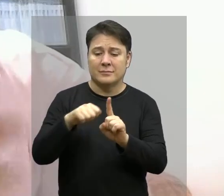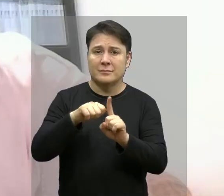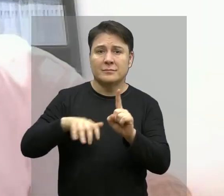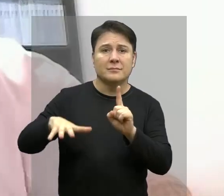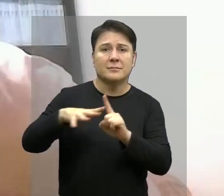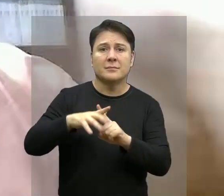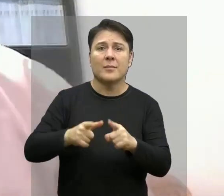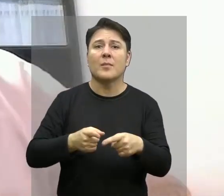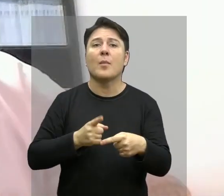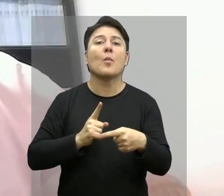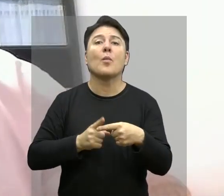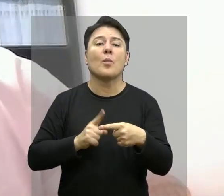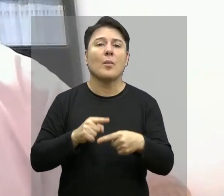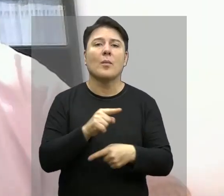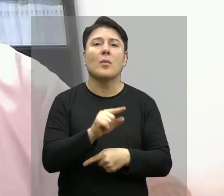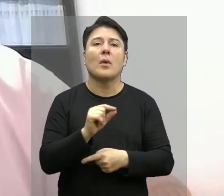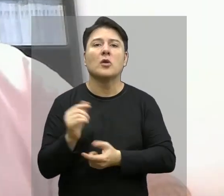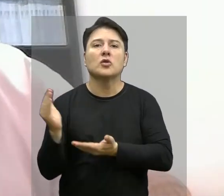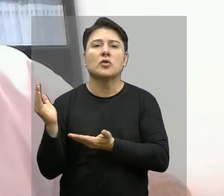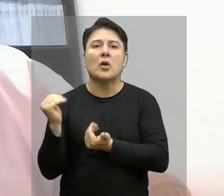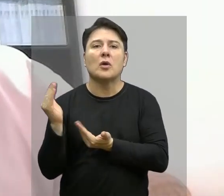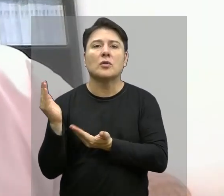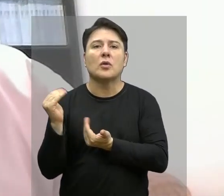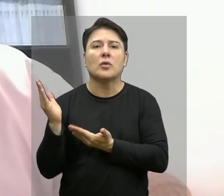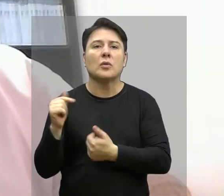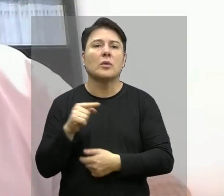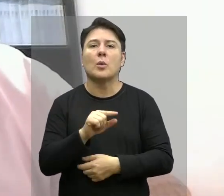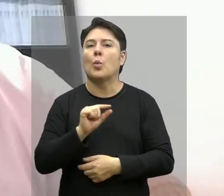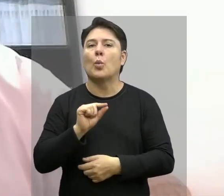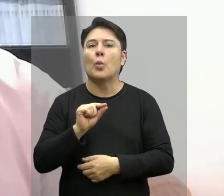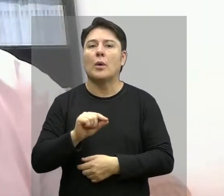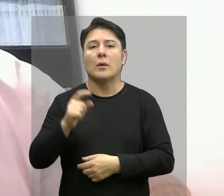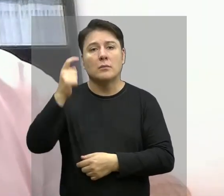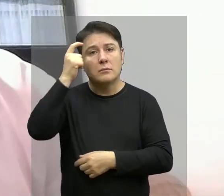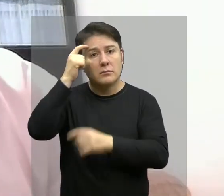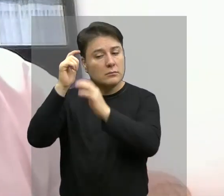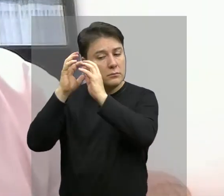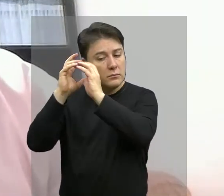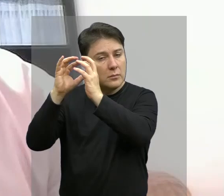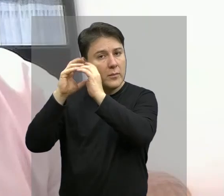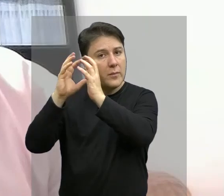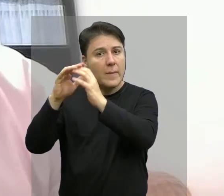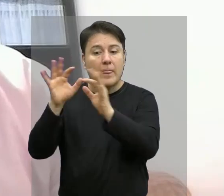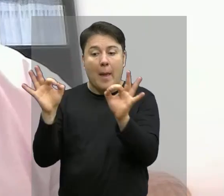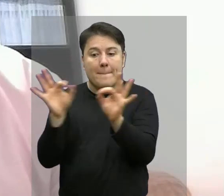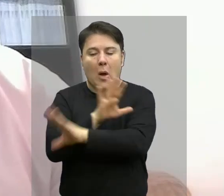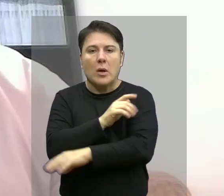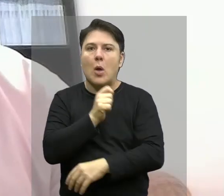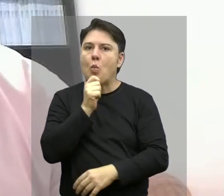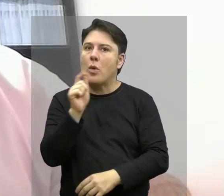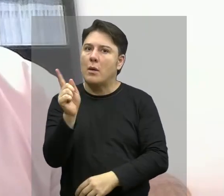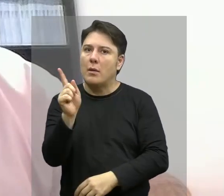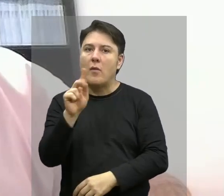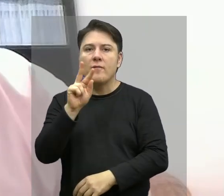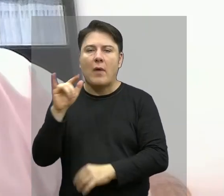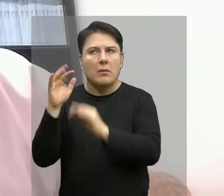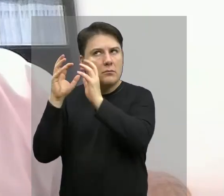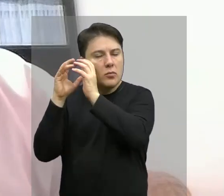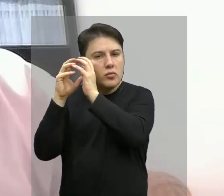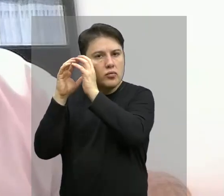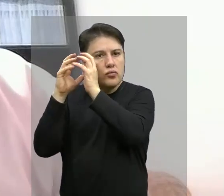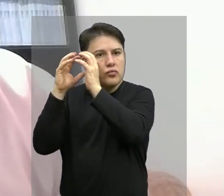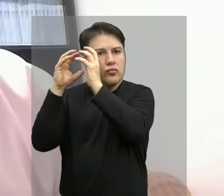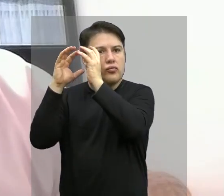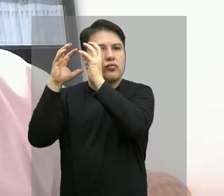essa população bem mais nova, o cérebro ainda está em maturação, E o que isso